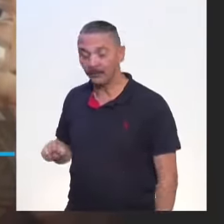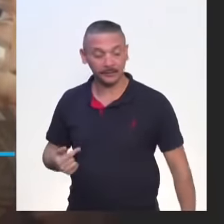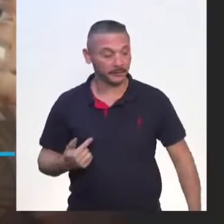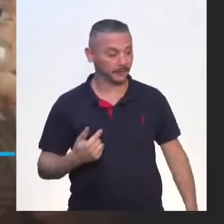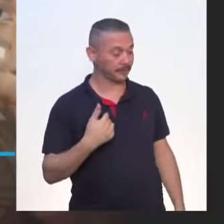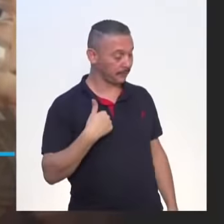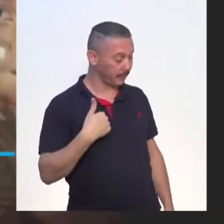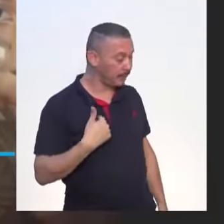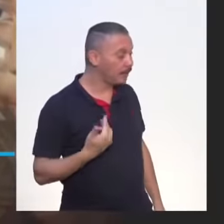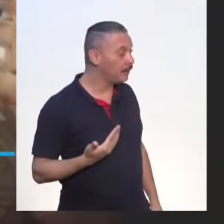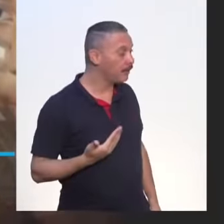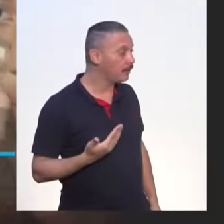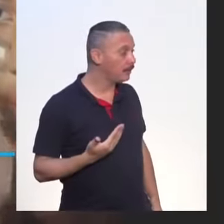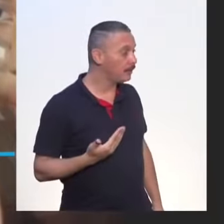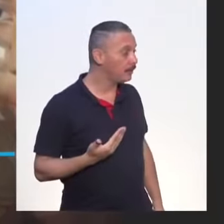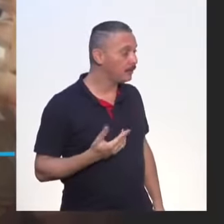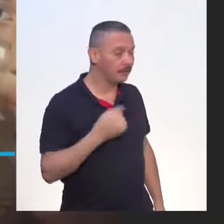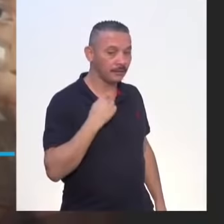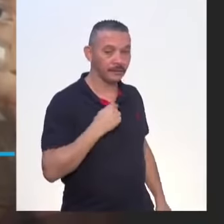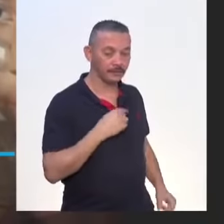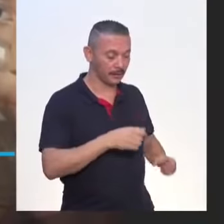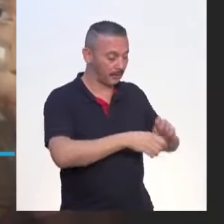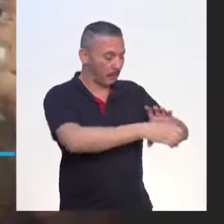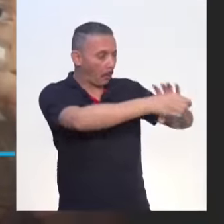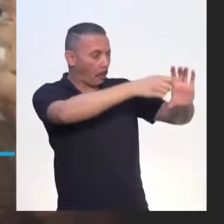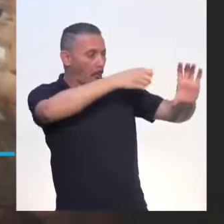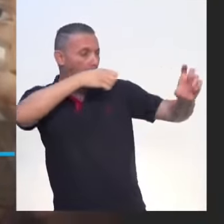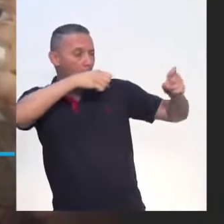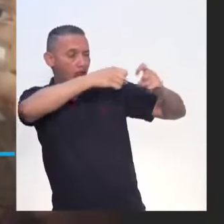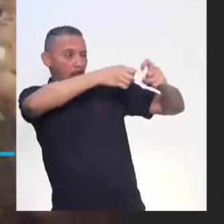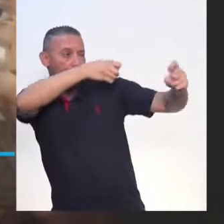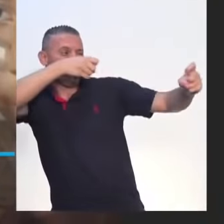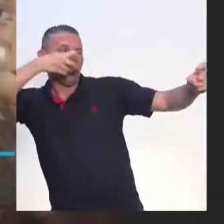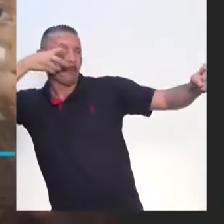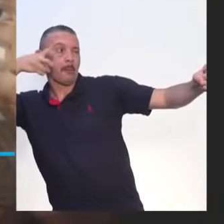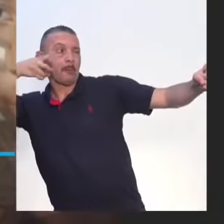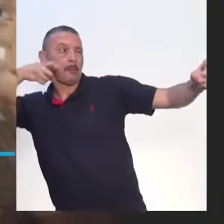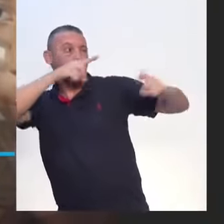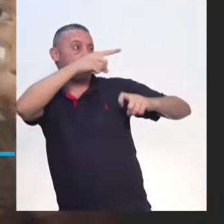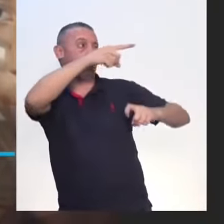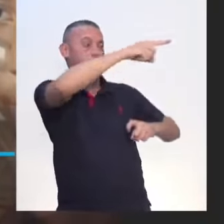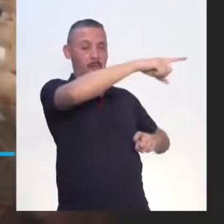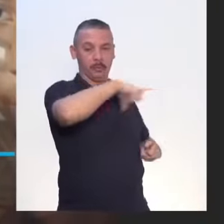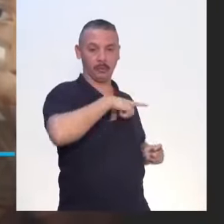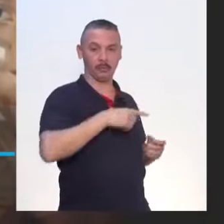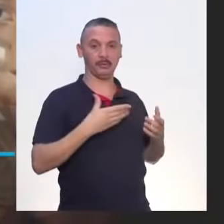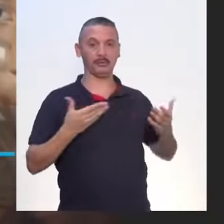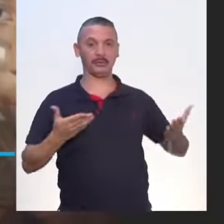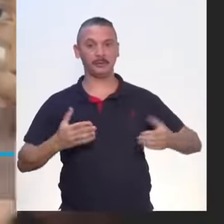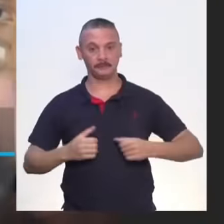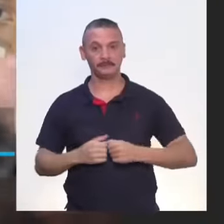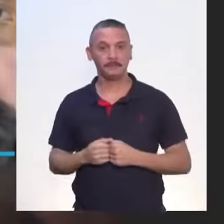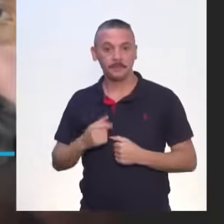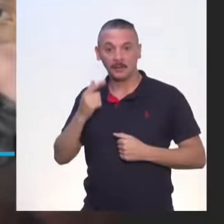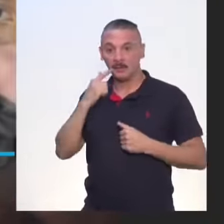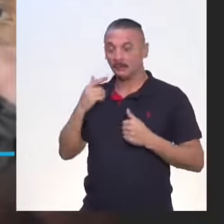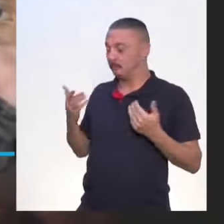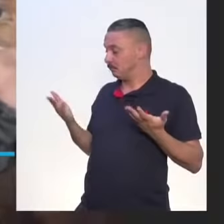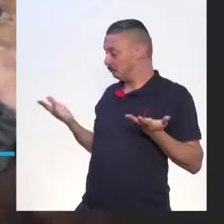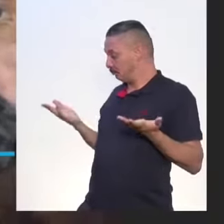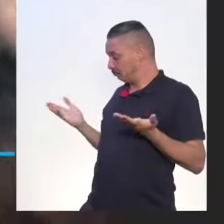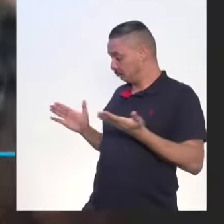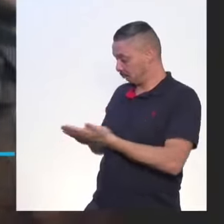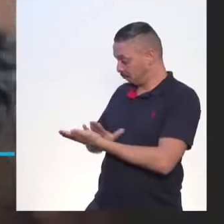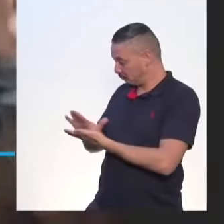que o Caru Taru tinha levado era o arco e flecha, para poder matar a cobra grande. Aí ele disse assim: não